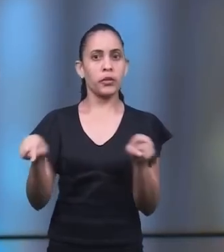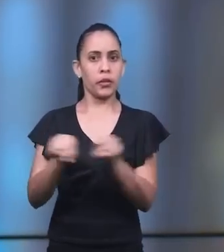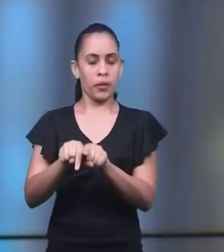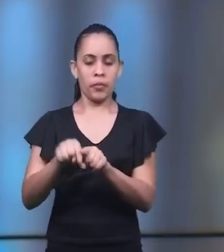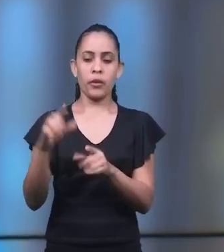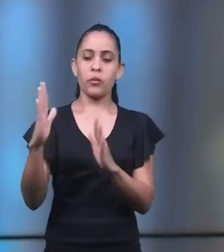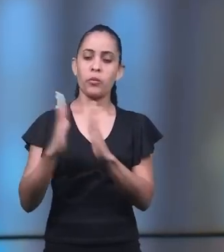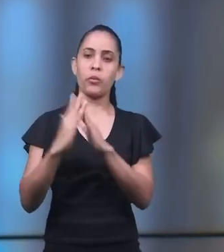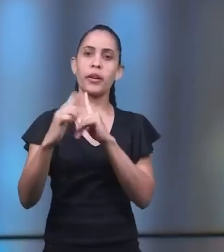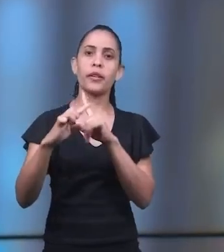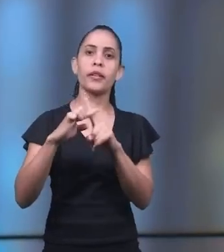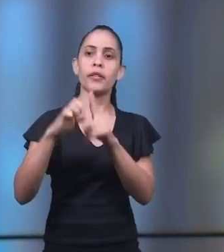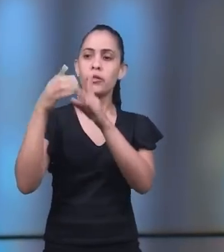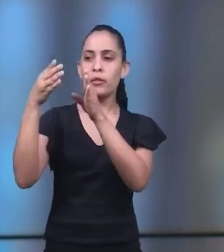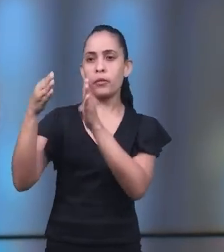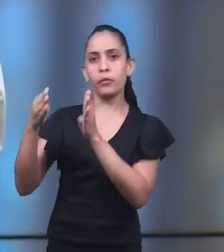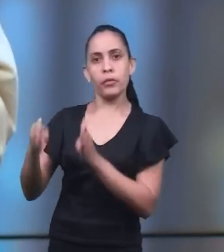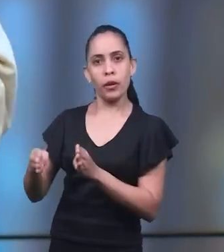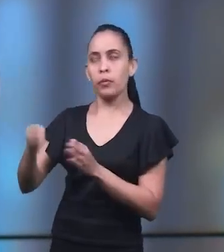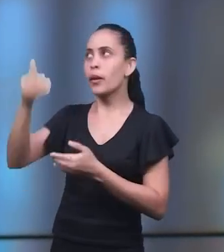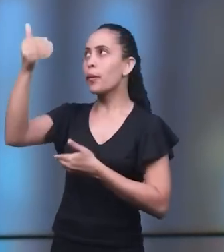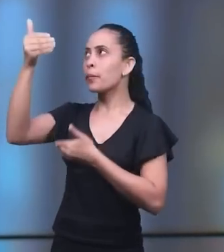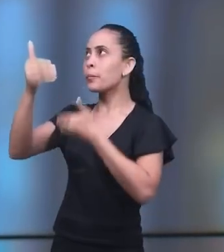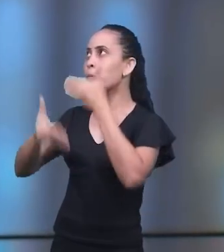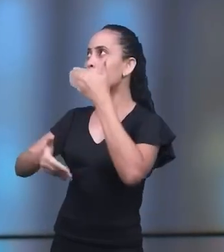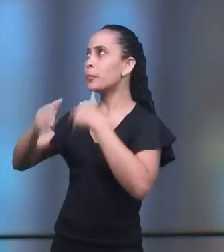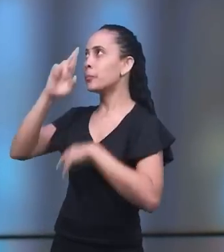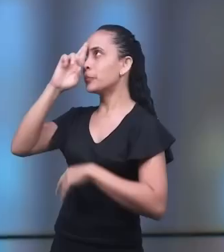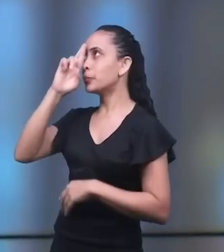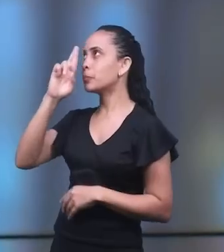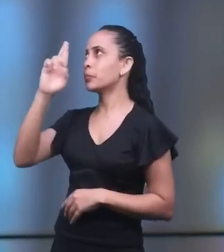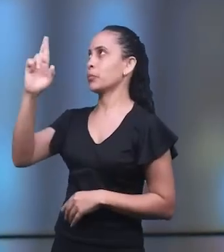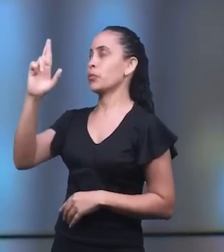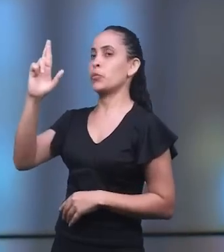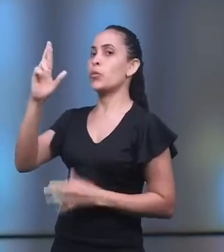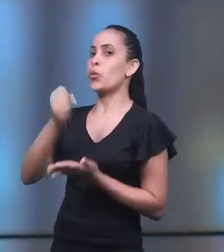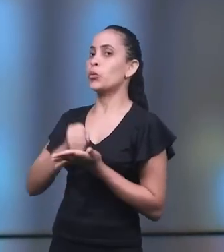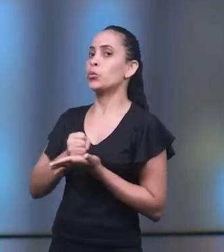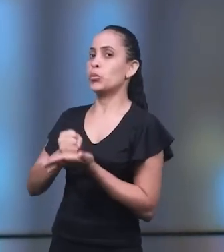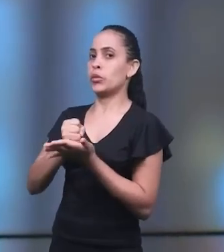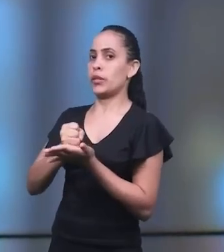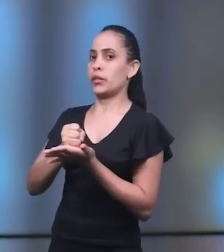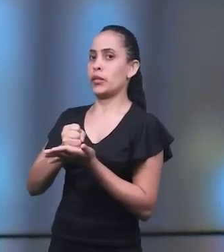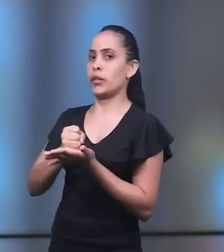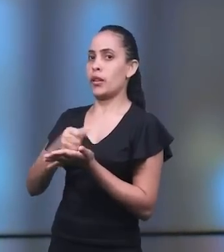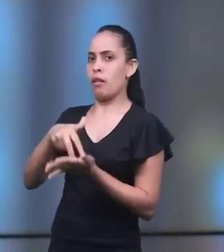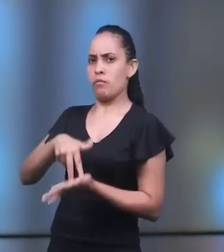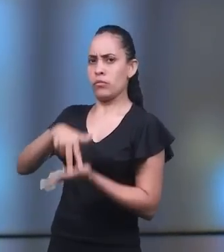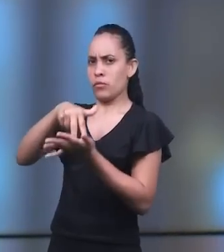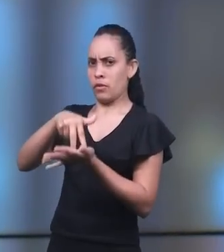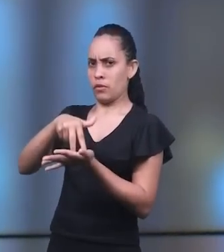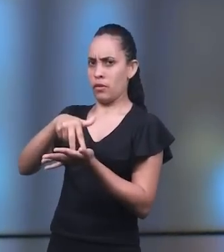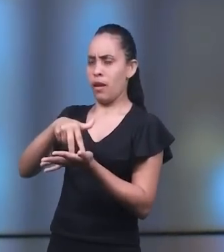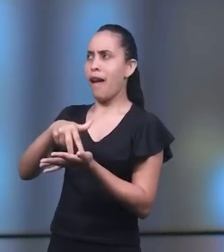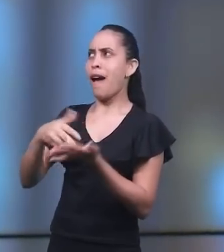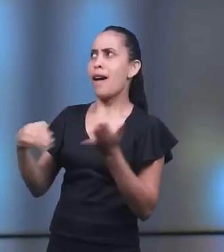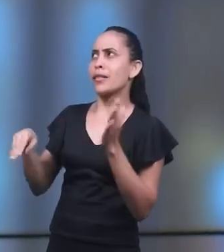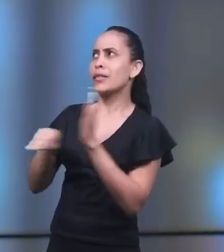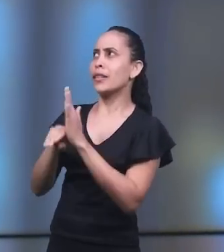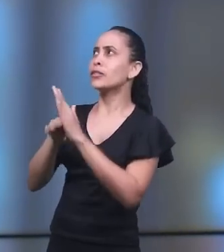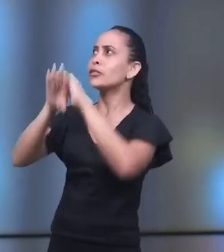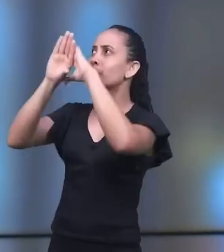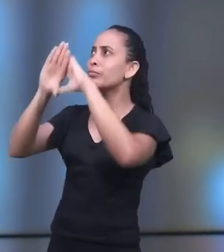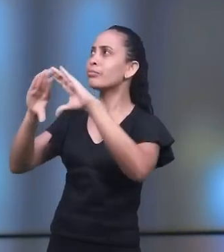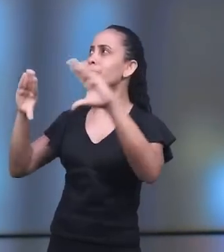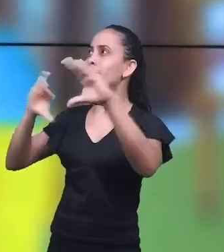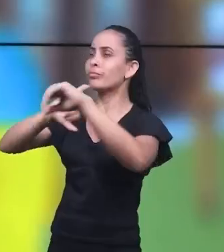Ele tem hoje com a sua igreja fiel. É a presença de Deus que nos sustentará até chegarmos a